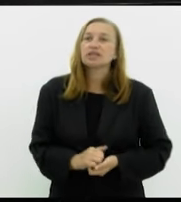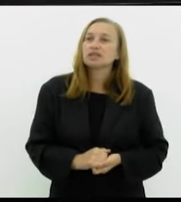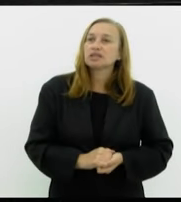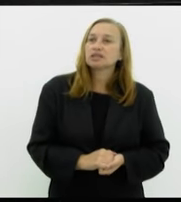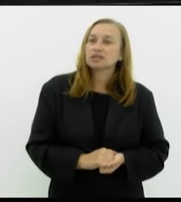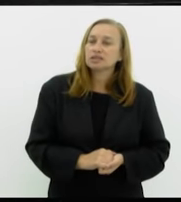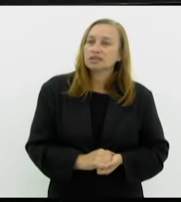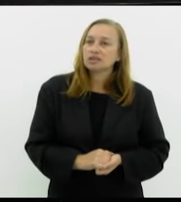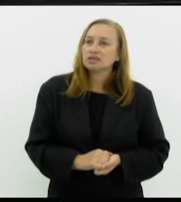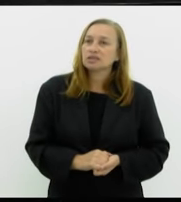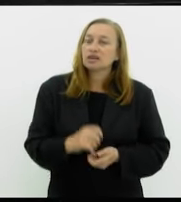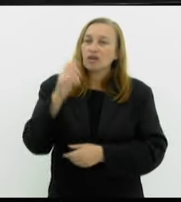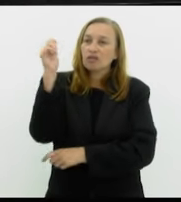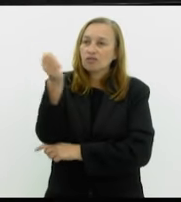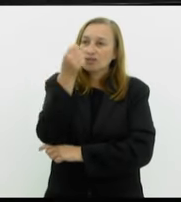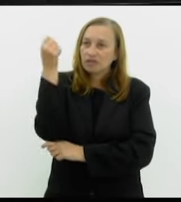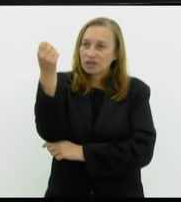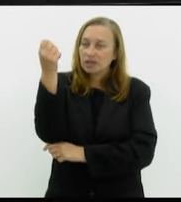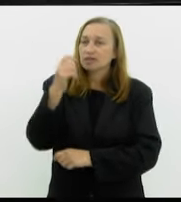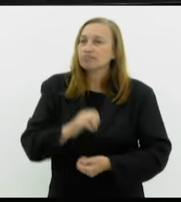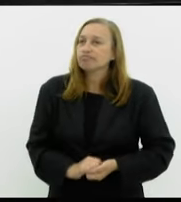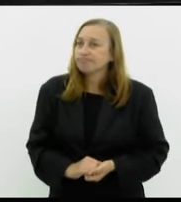solidariedade federativa.